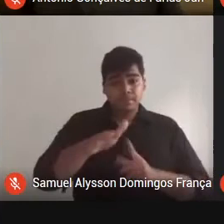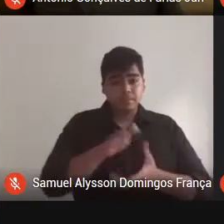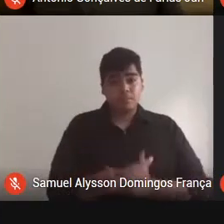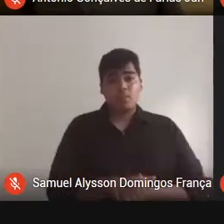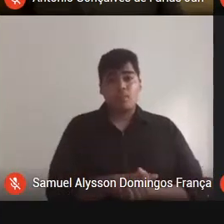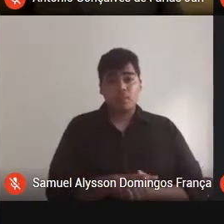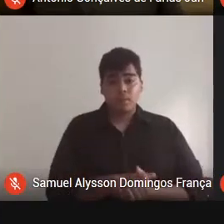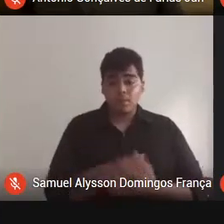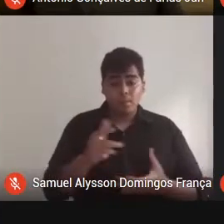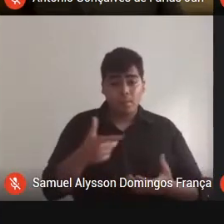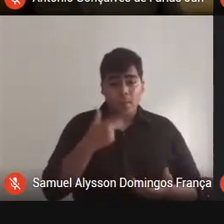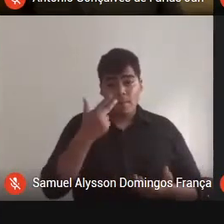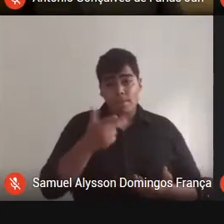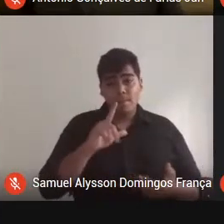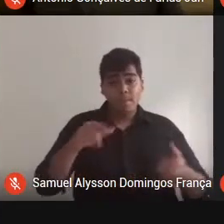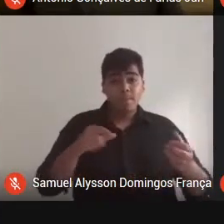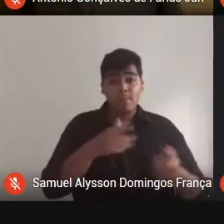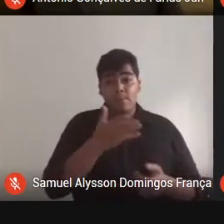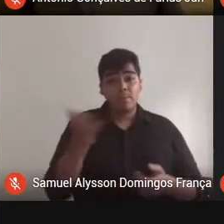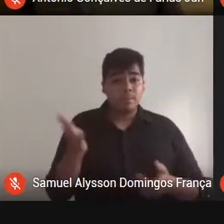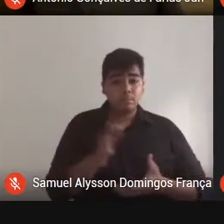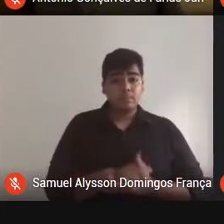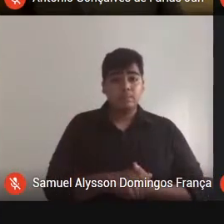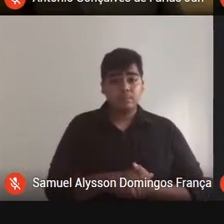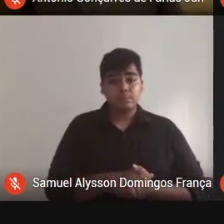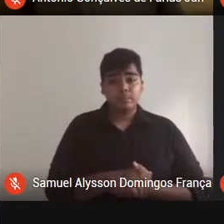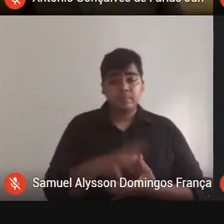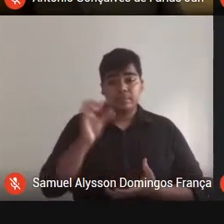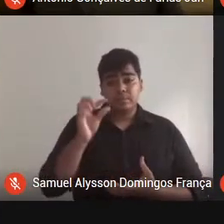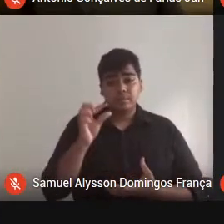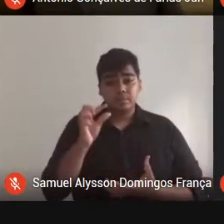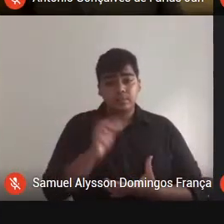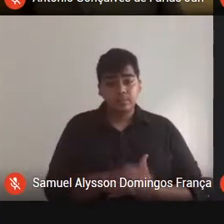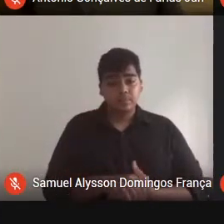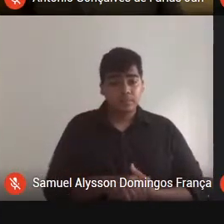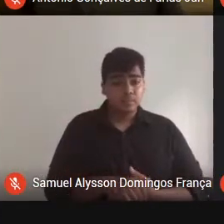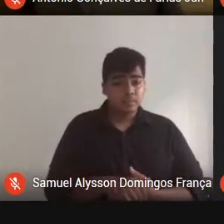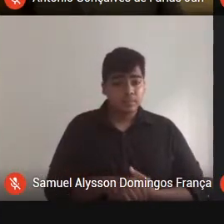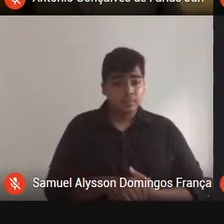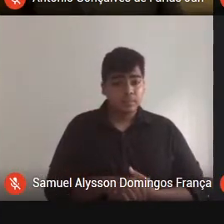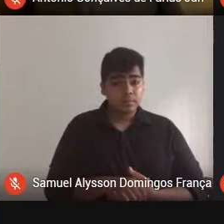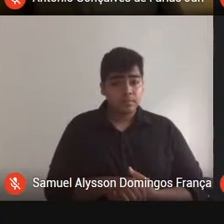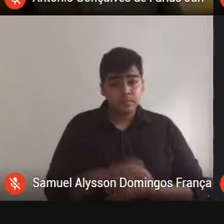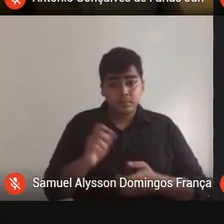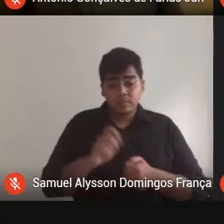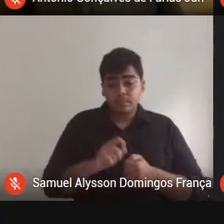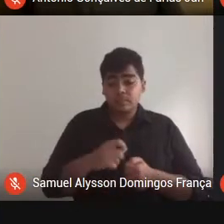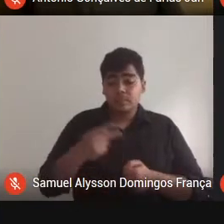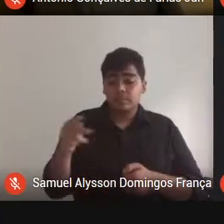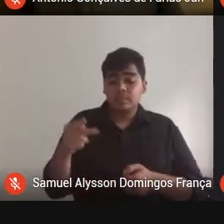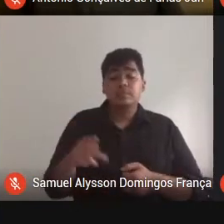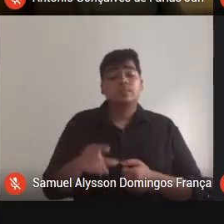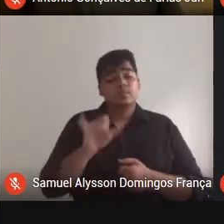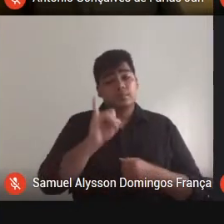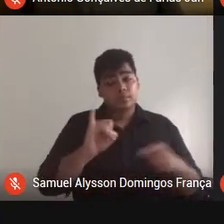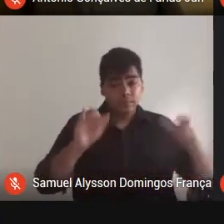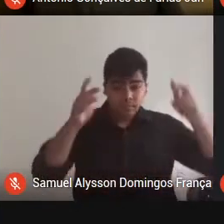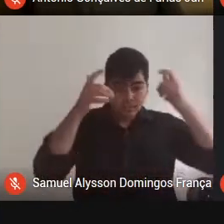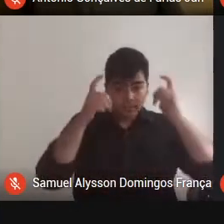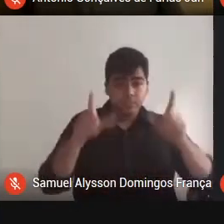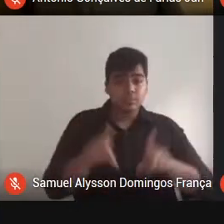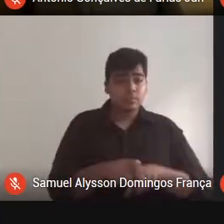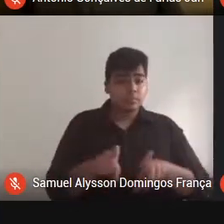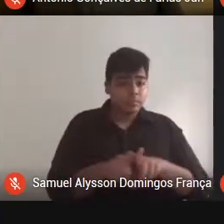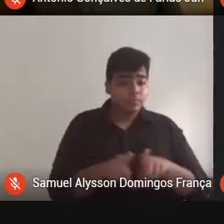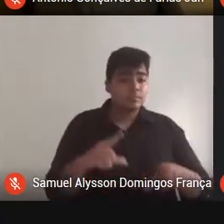para falar para vocês um pouco do que se faz lá. Em Princesa Isabel também tem o Cactus, e o